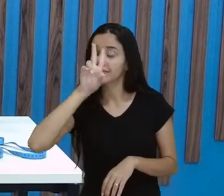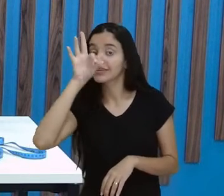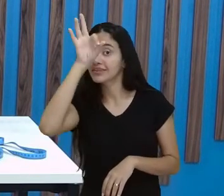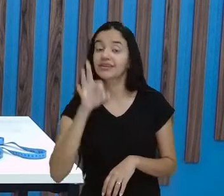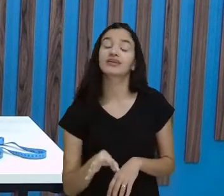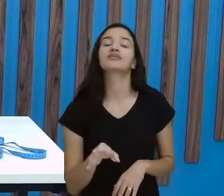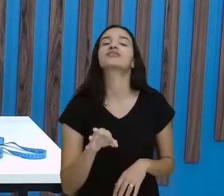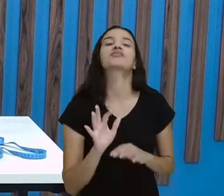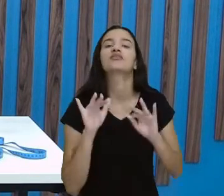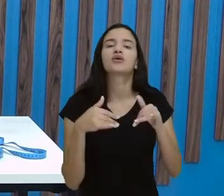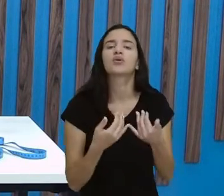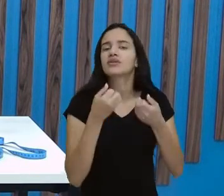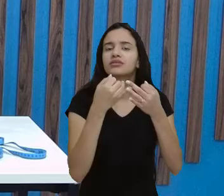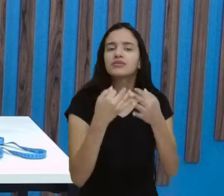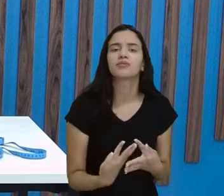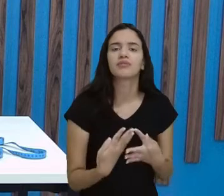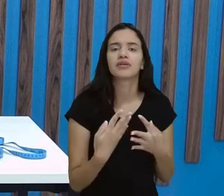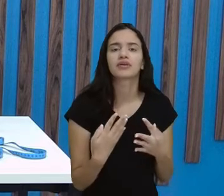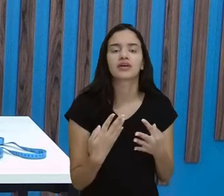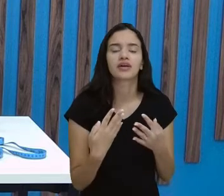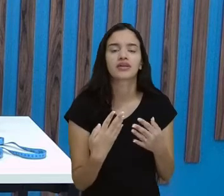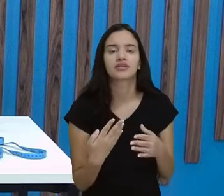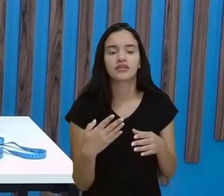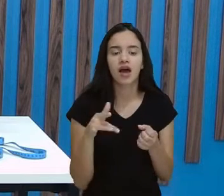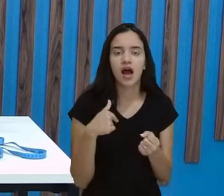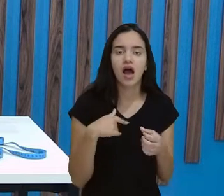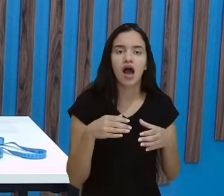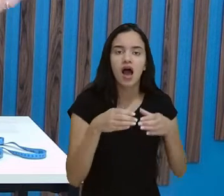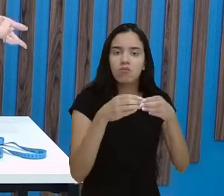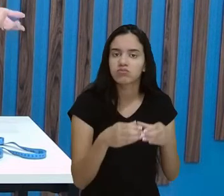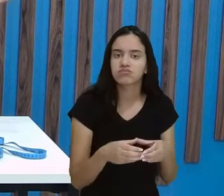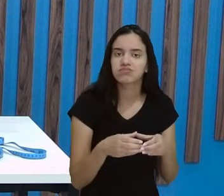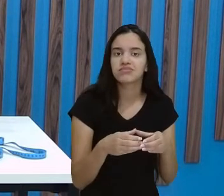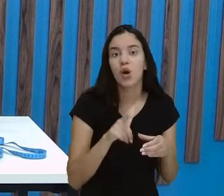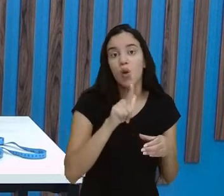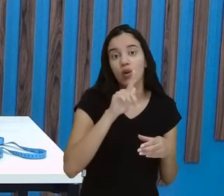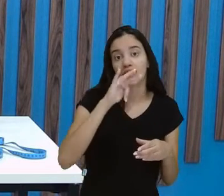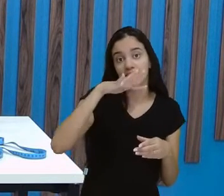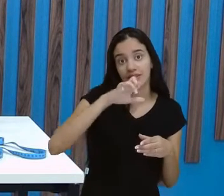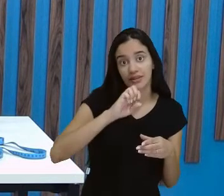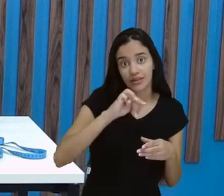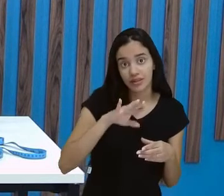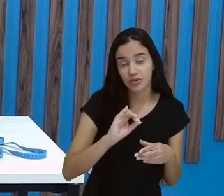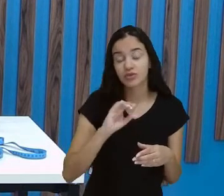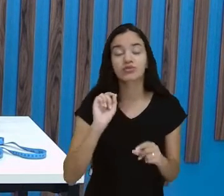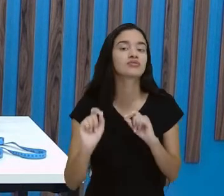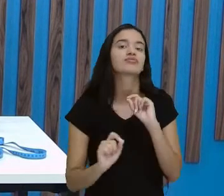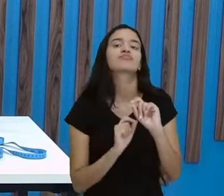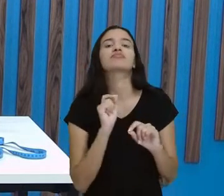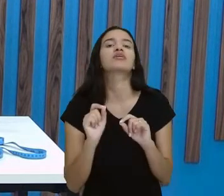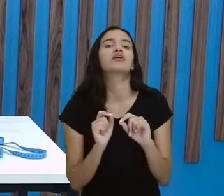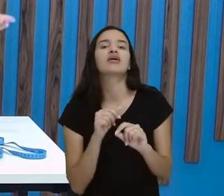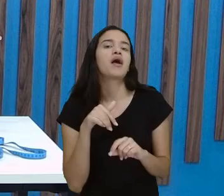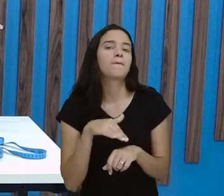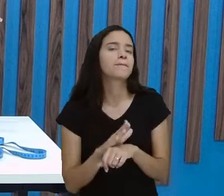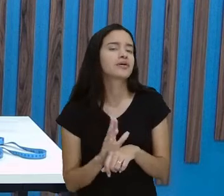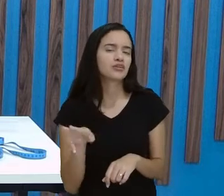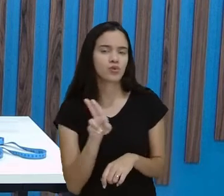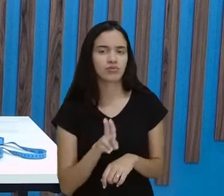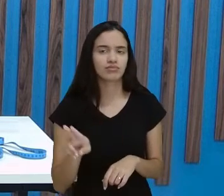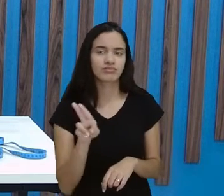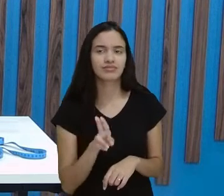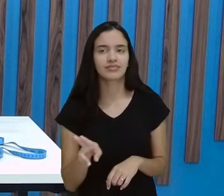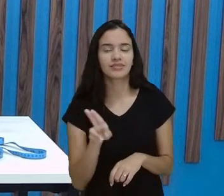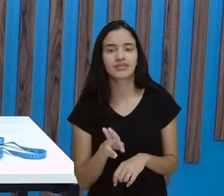certo? E quando fala de capacidade, a gente utiliza o litro ou o mililitro, que são os mais